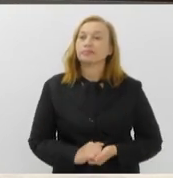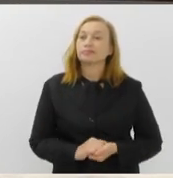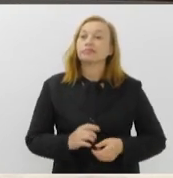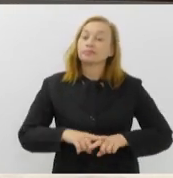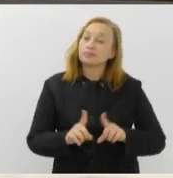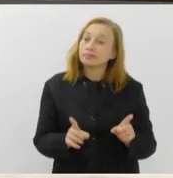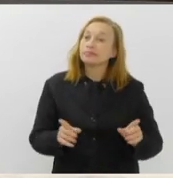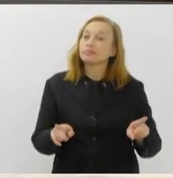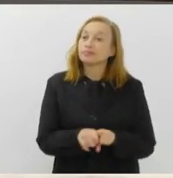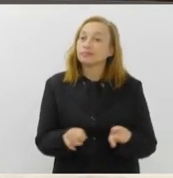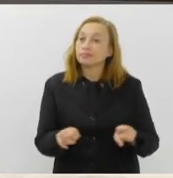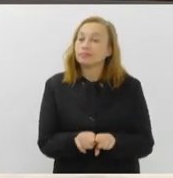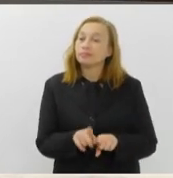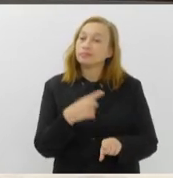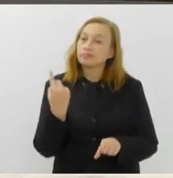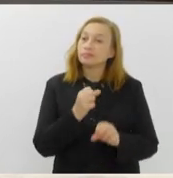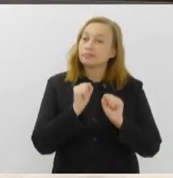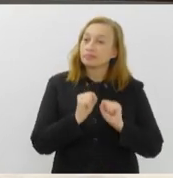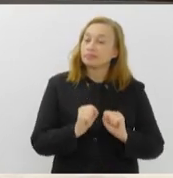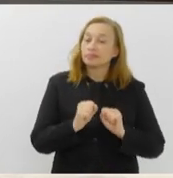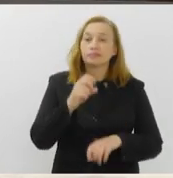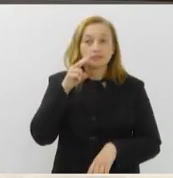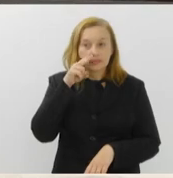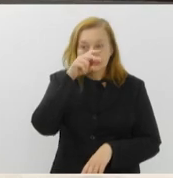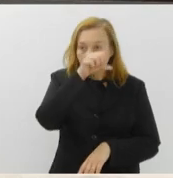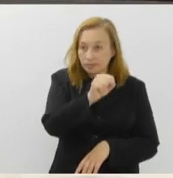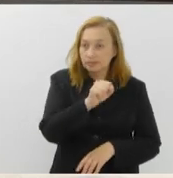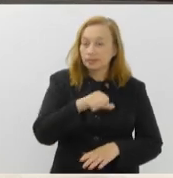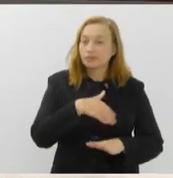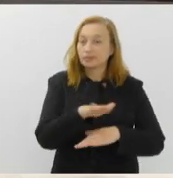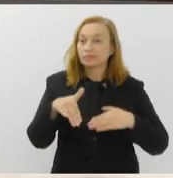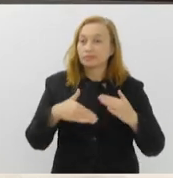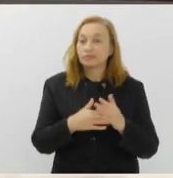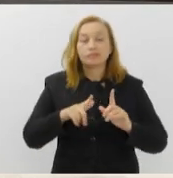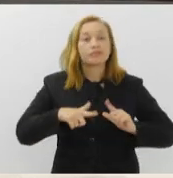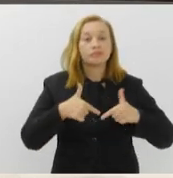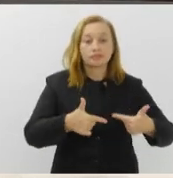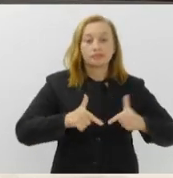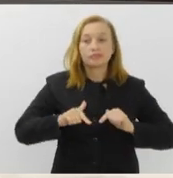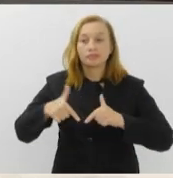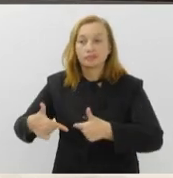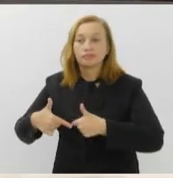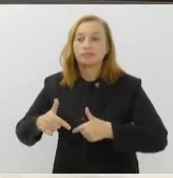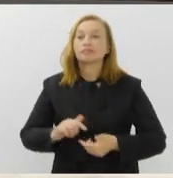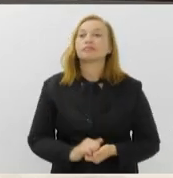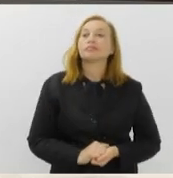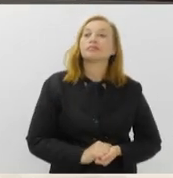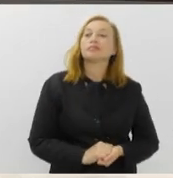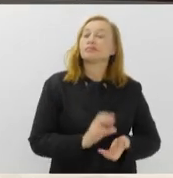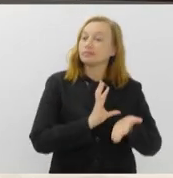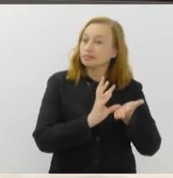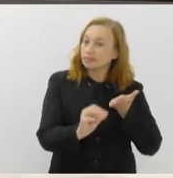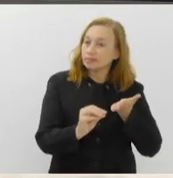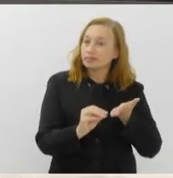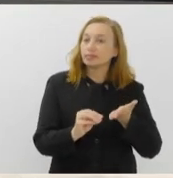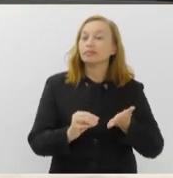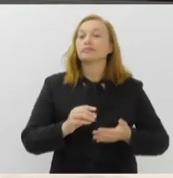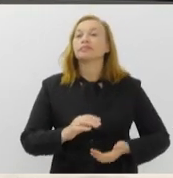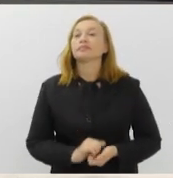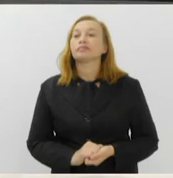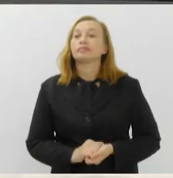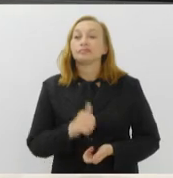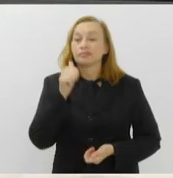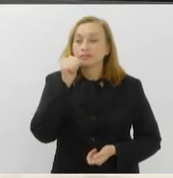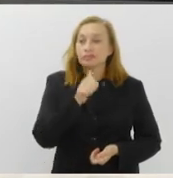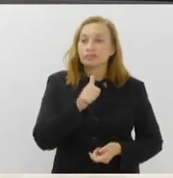que também nós possamos fortalecer todas as ações, né, todas as pautas reivindicativas das